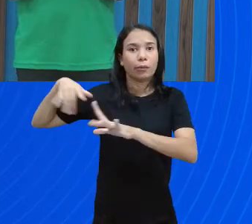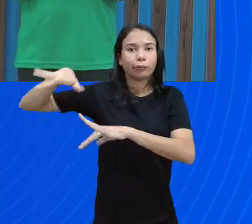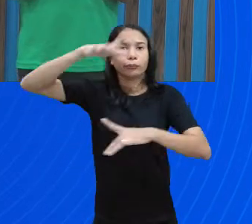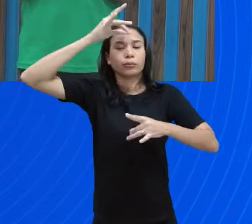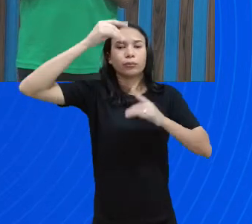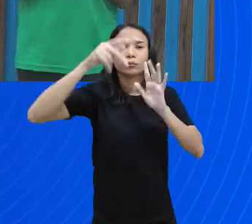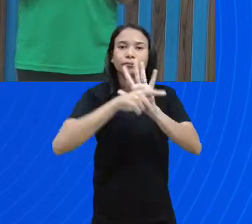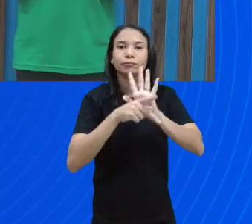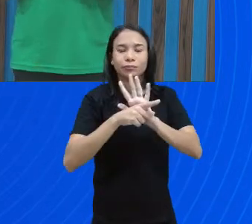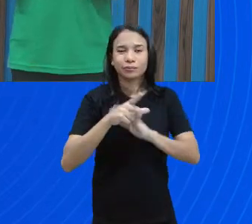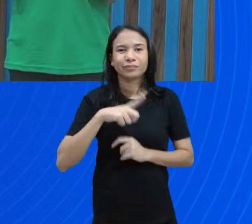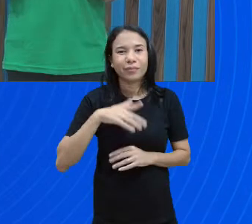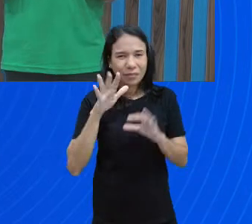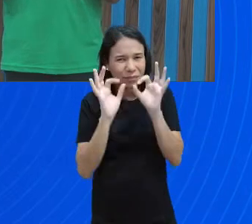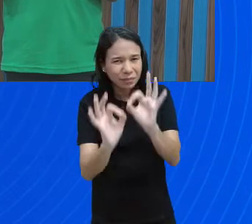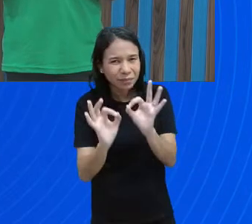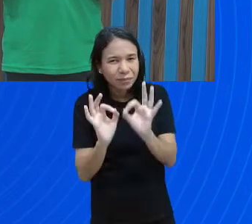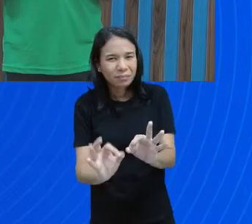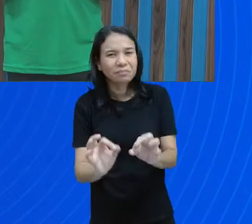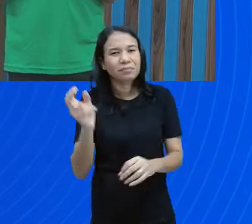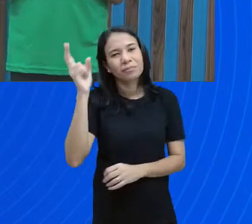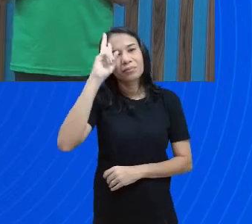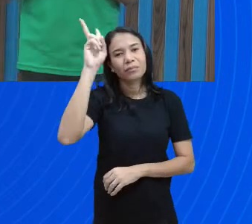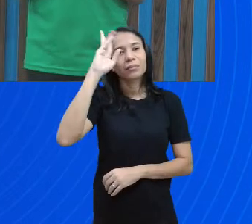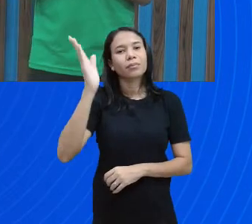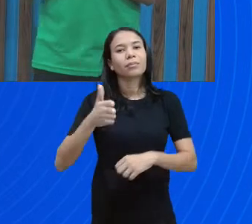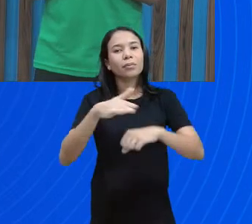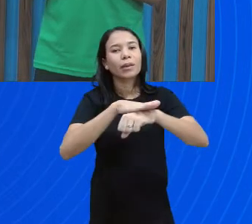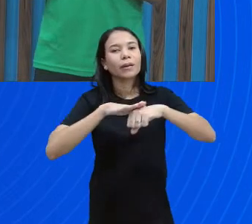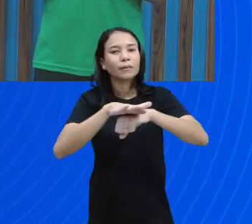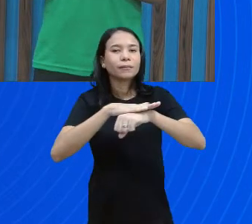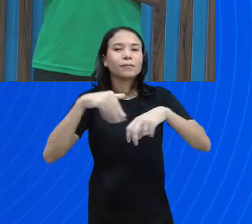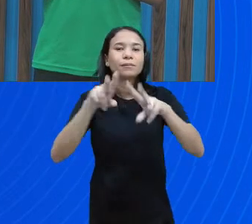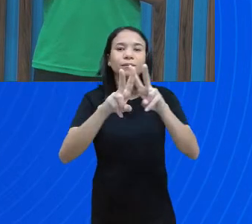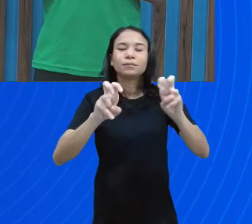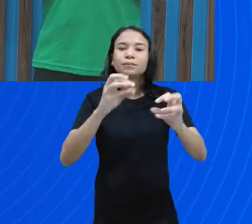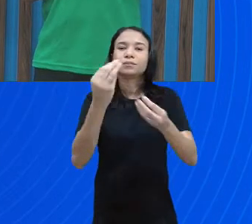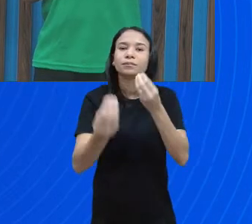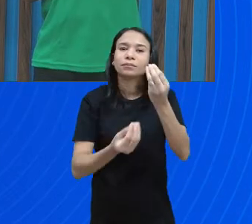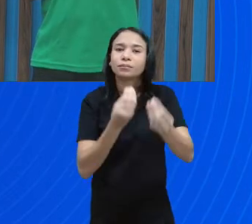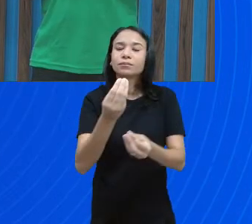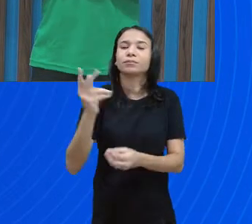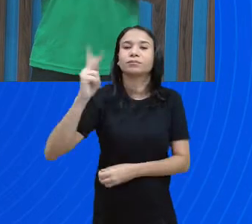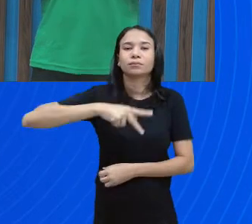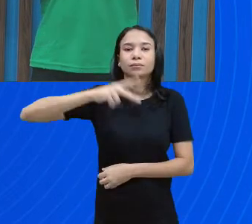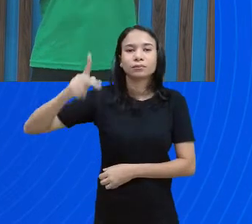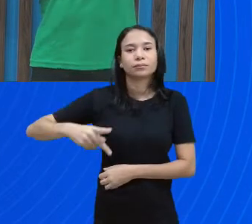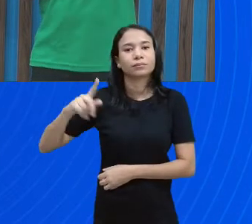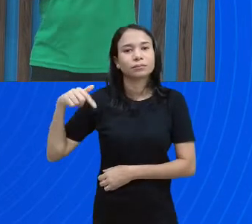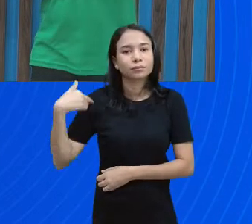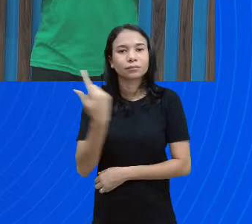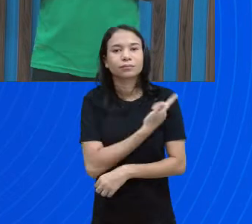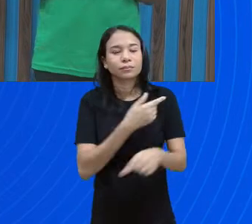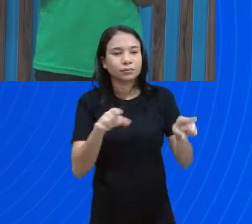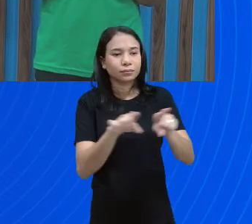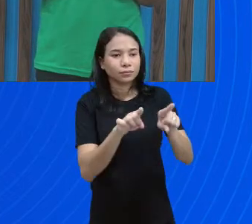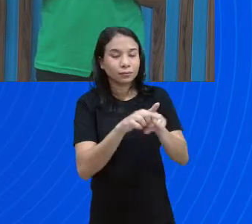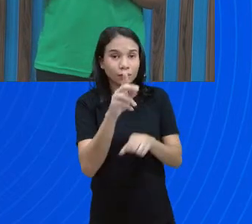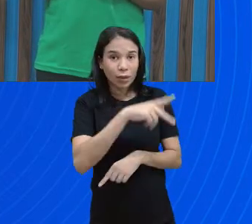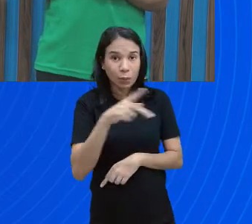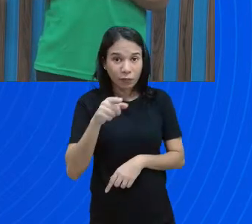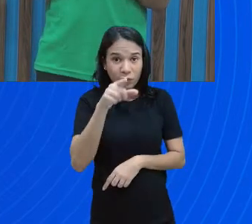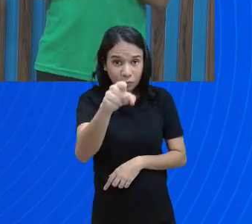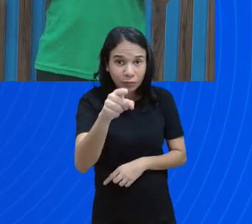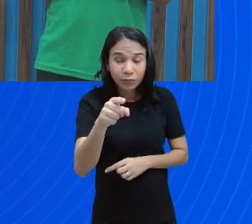certeza que em história já foi tocado esse ponto para vocês, né, com os nossos professores aqui, também com seus professores aí